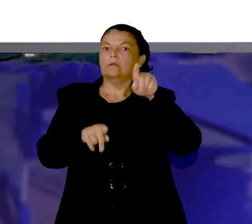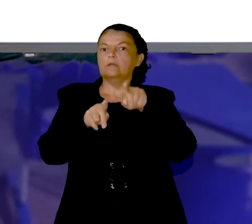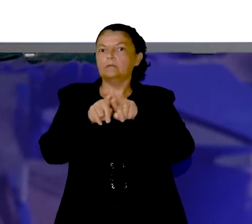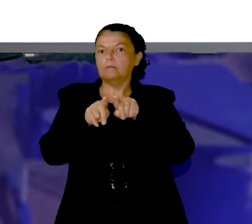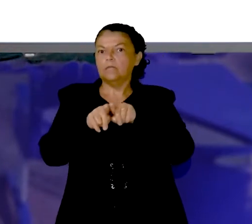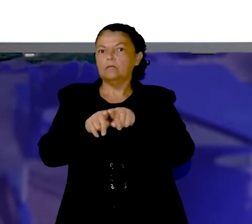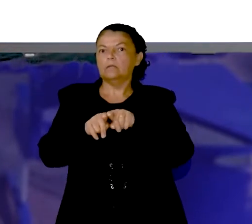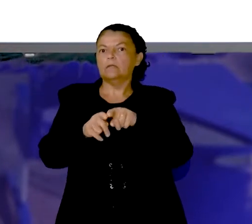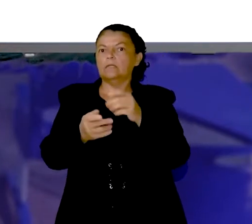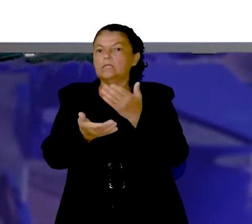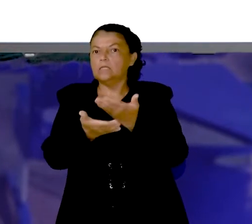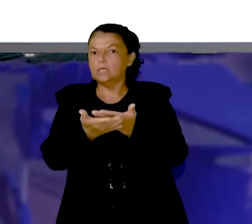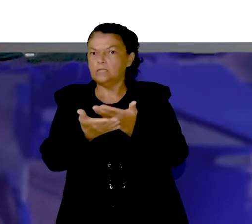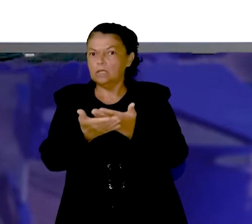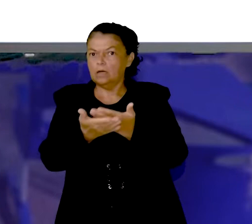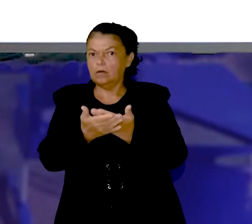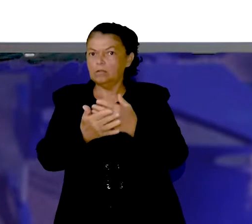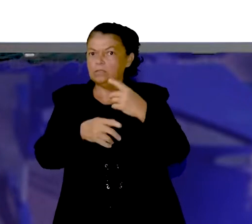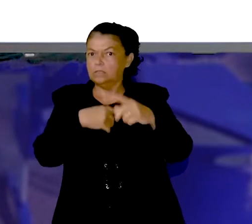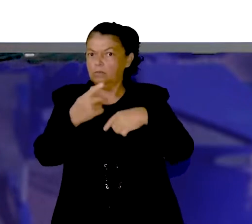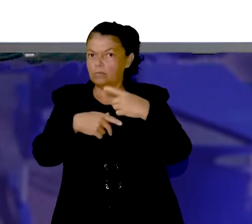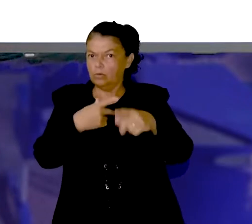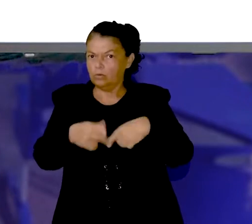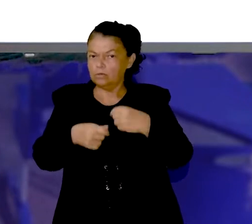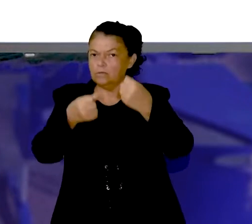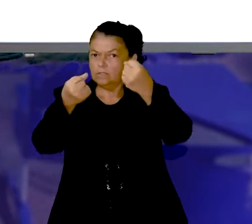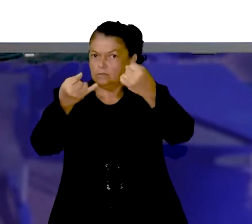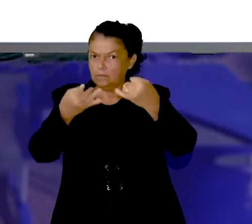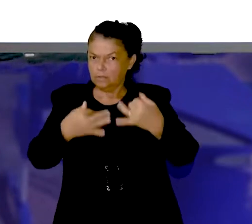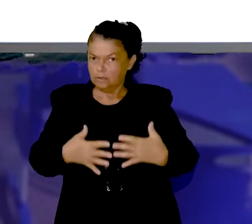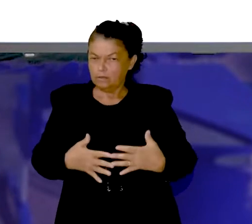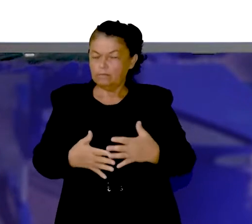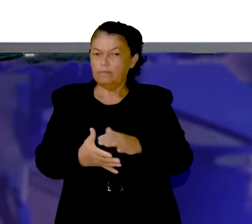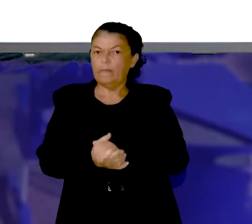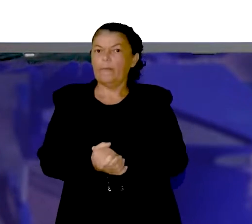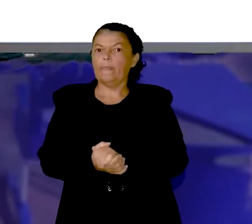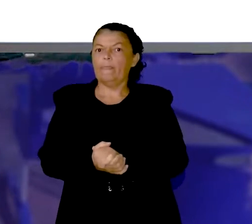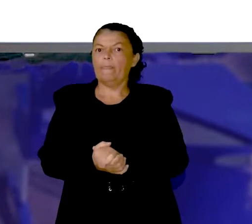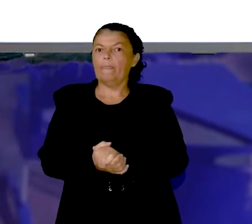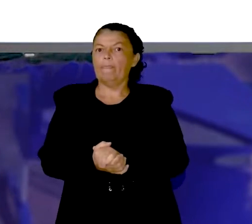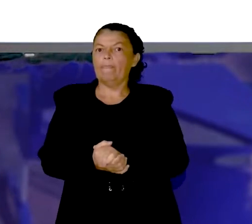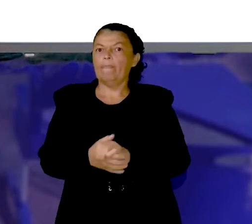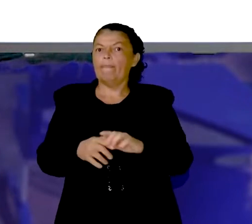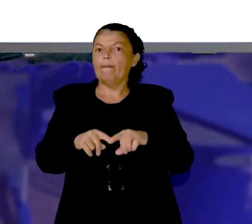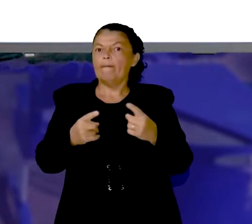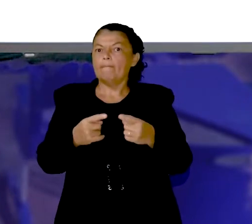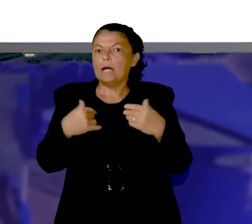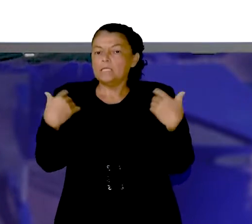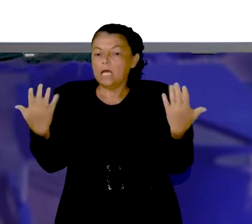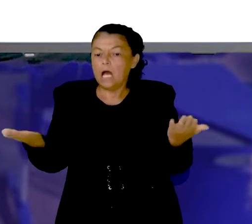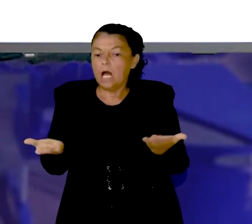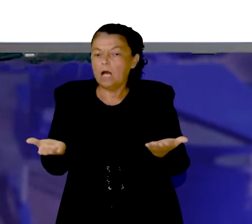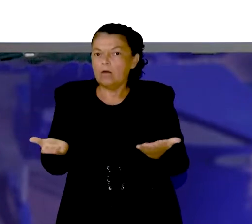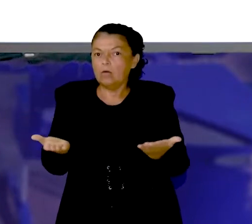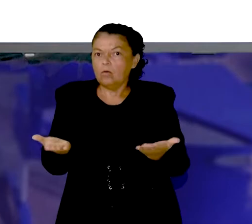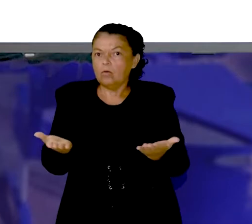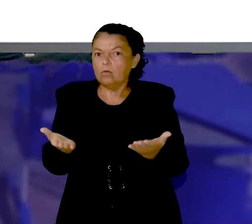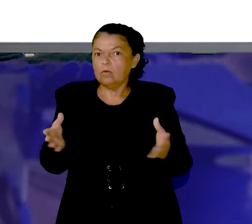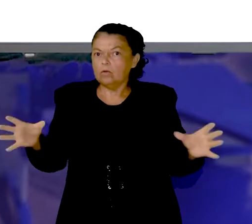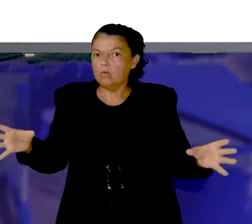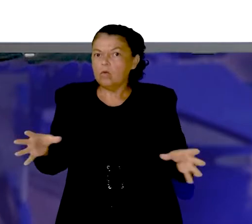seguintes a gente irá tratar sobre a ancestralidade indígena e africana. Mas vamos fazer